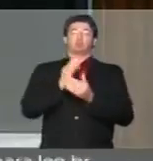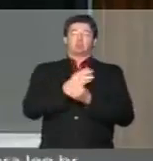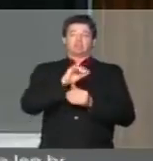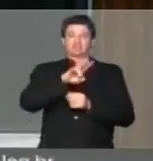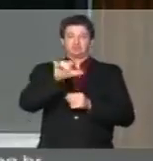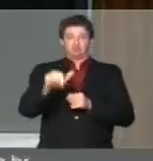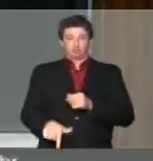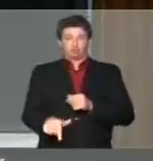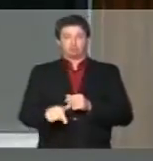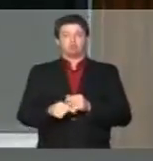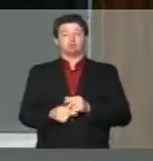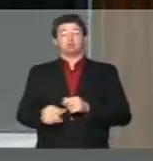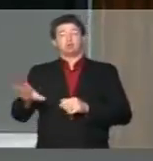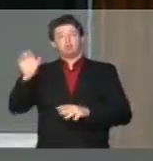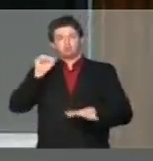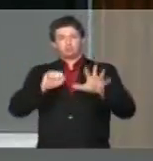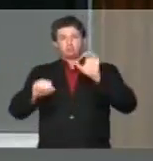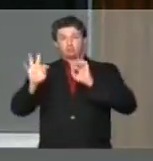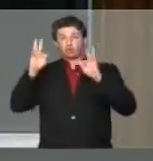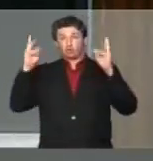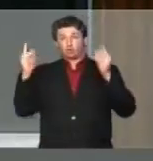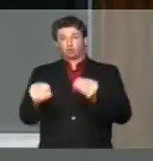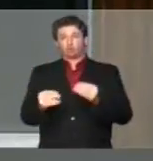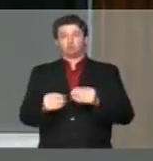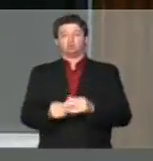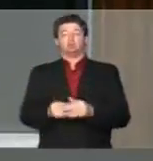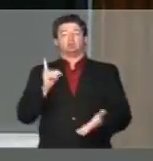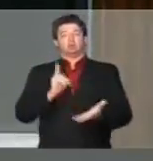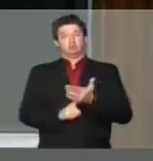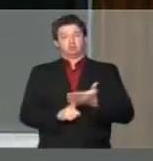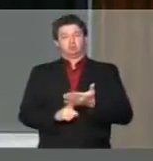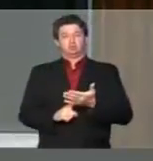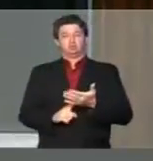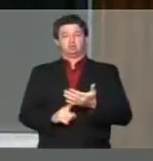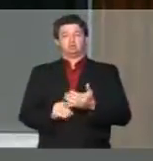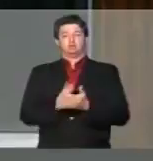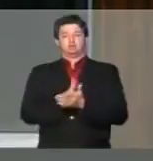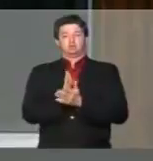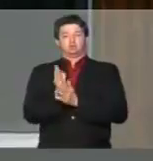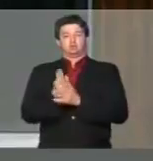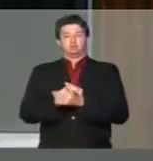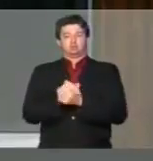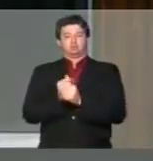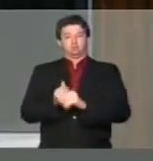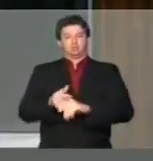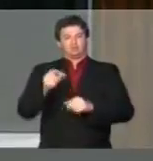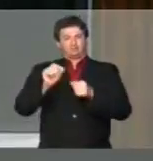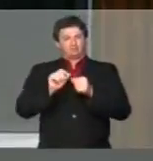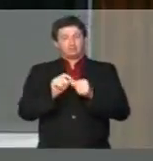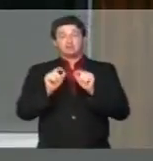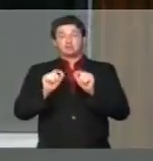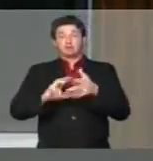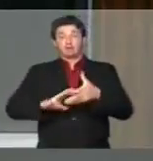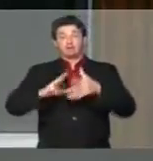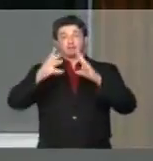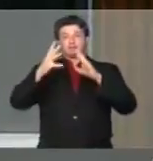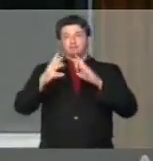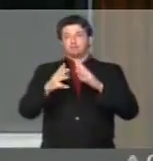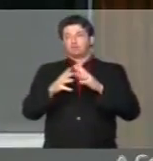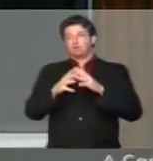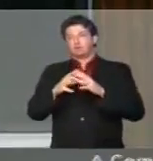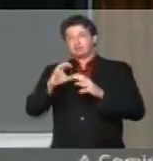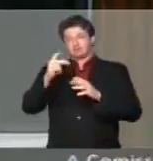casa, ouvindo a todos. O nosso compromisso não é fazer uma reforma